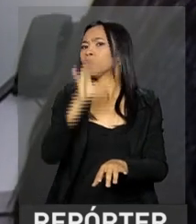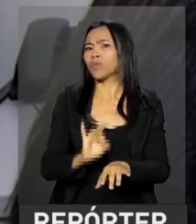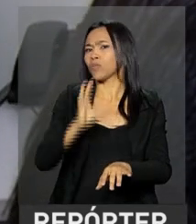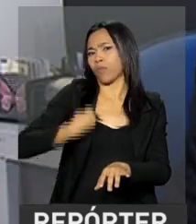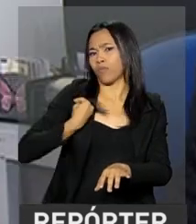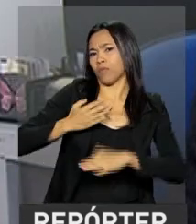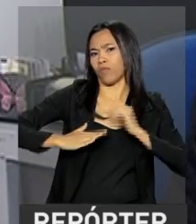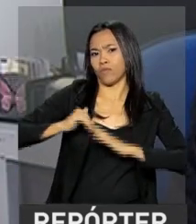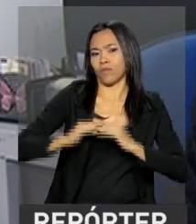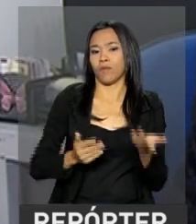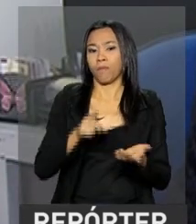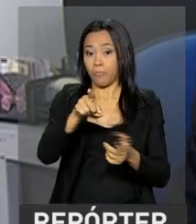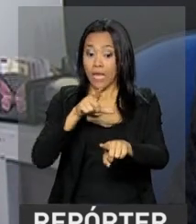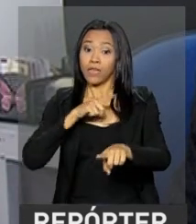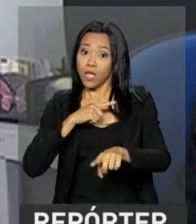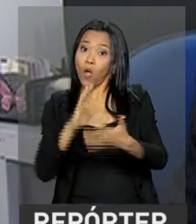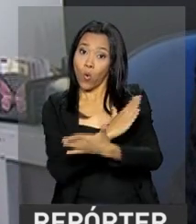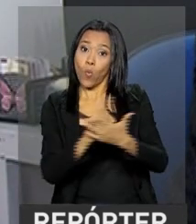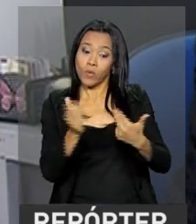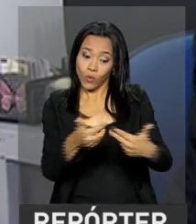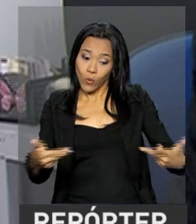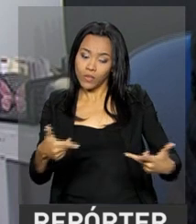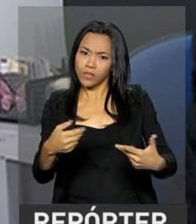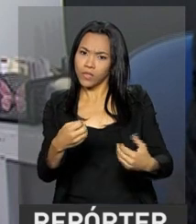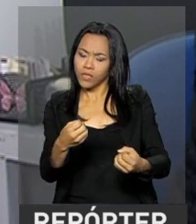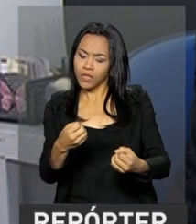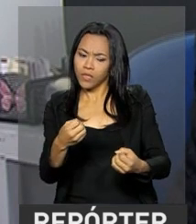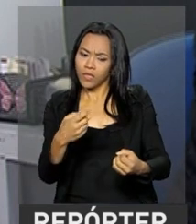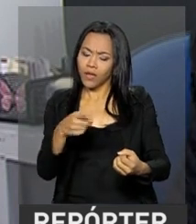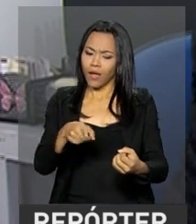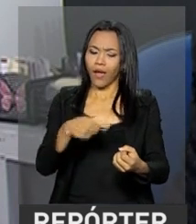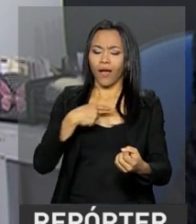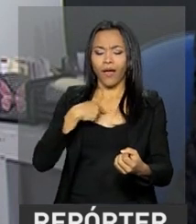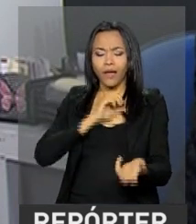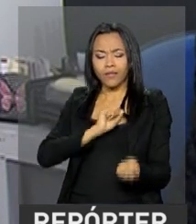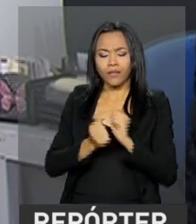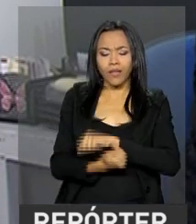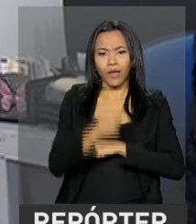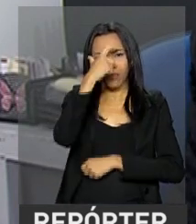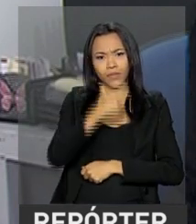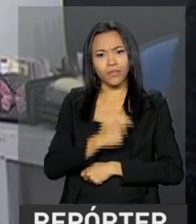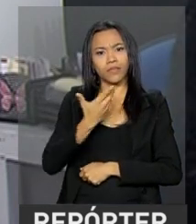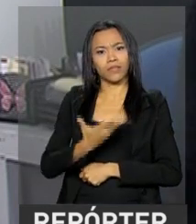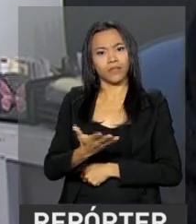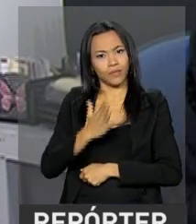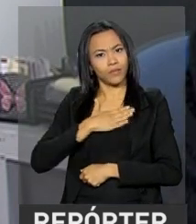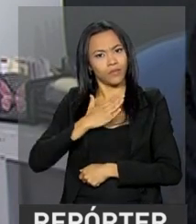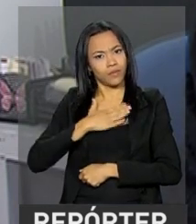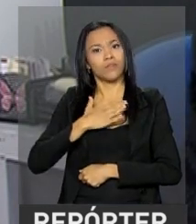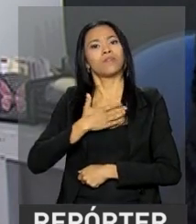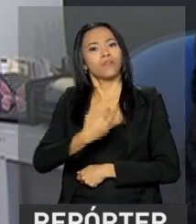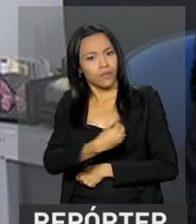profissionalmente tem alguma coisa ali de planejamento orçamentário a gente acaba se adaptando o conhecimento levando também